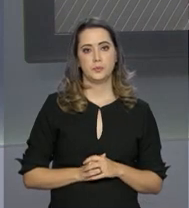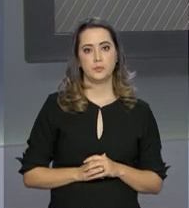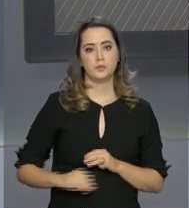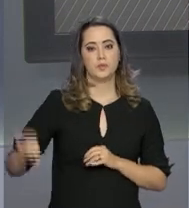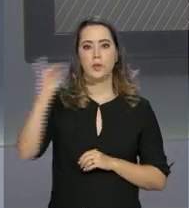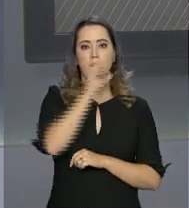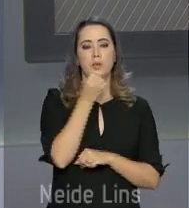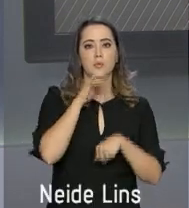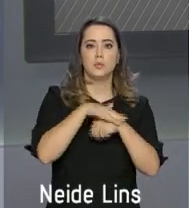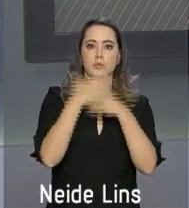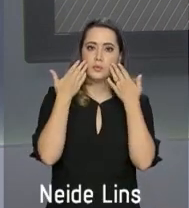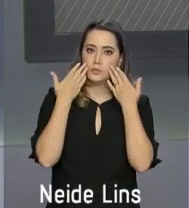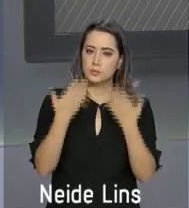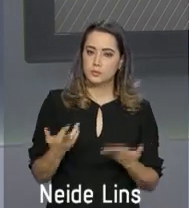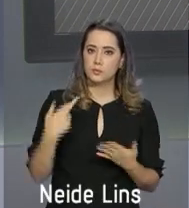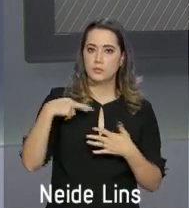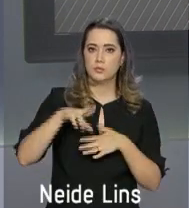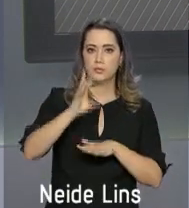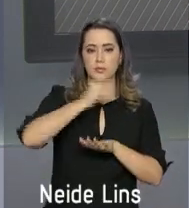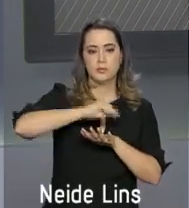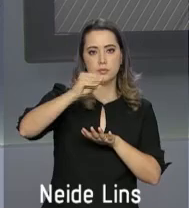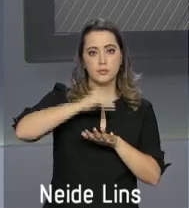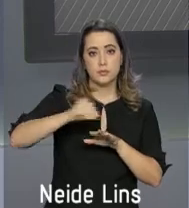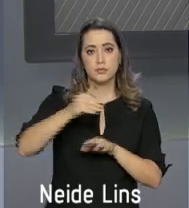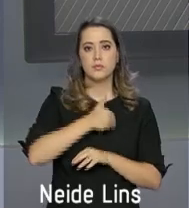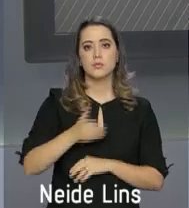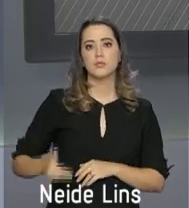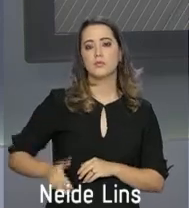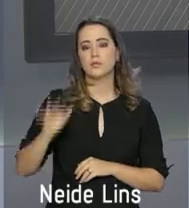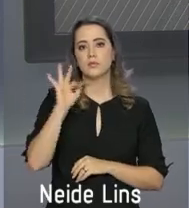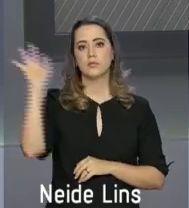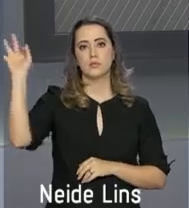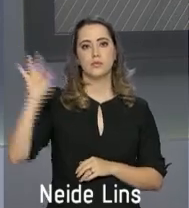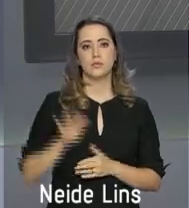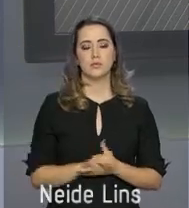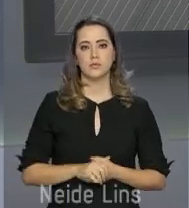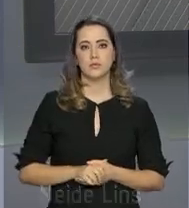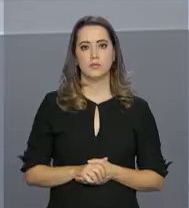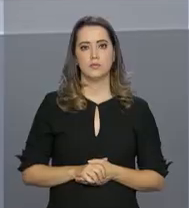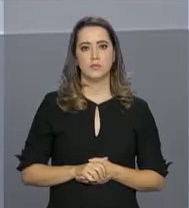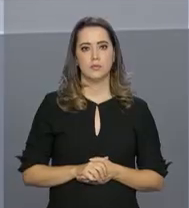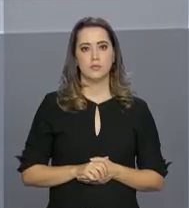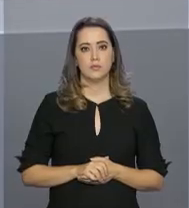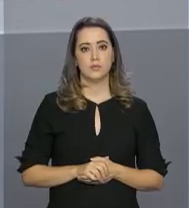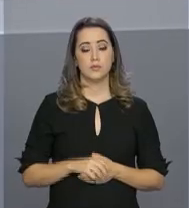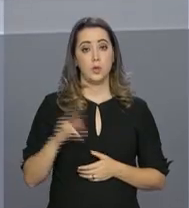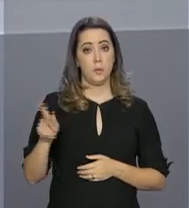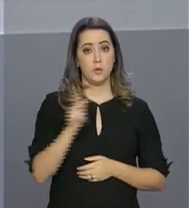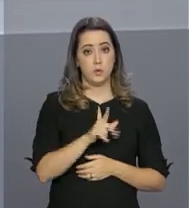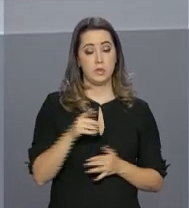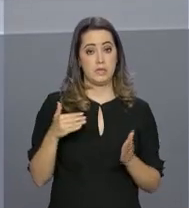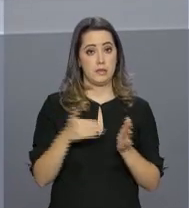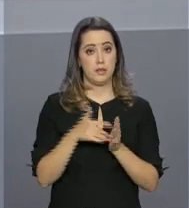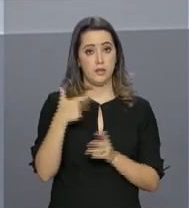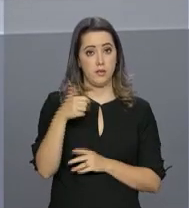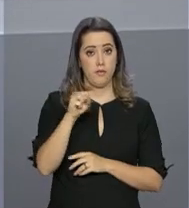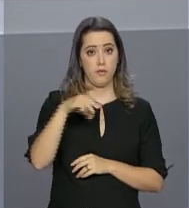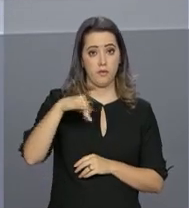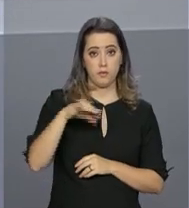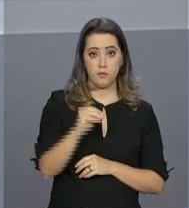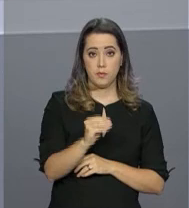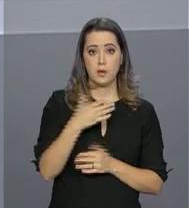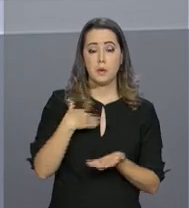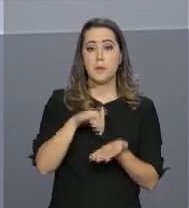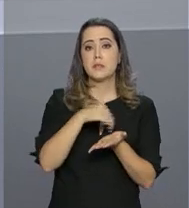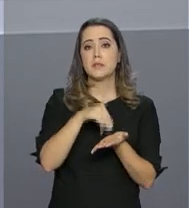Olá, boa noite. Estamos de volta com o repórter NBR e as notícias do governo federal. Professores têm até o dia 28 de